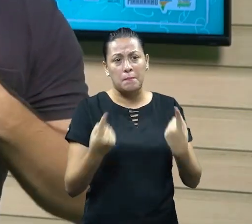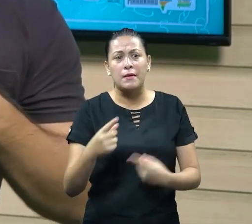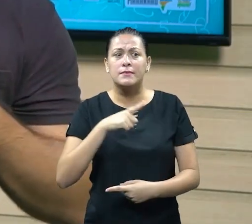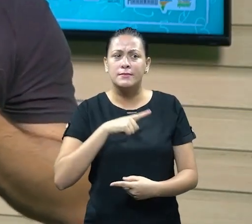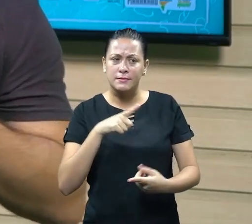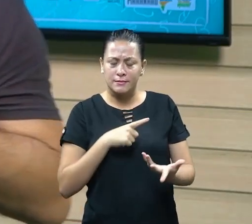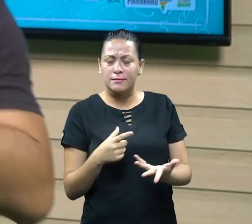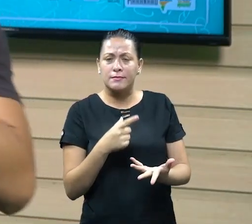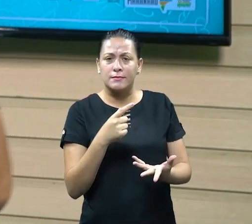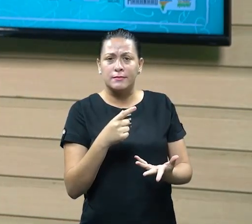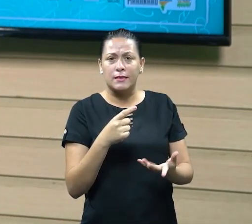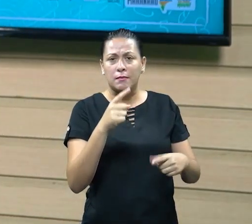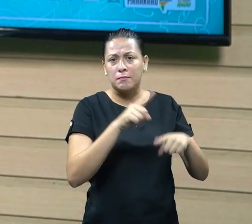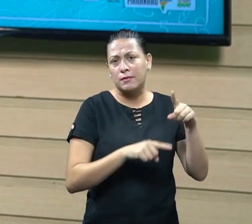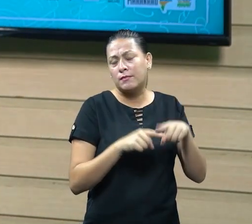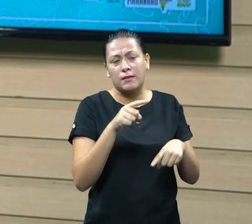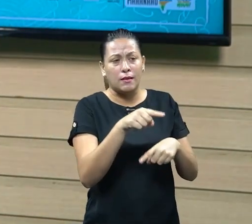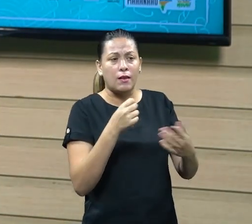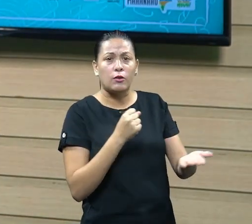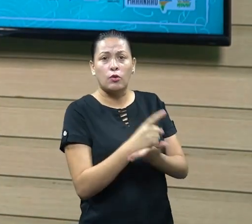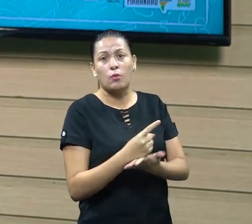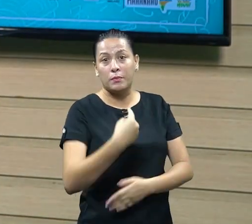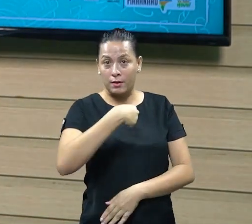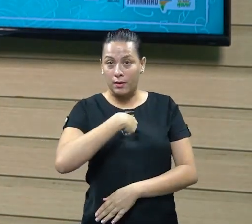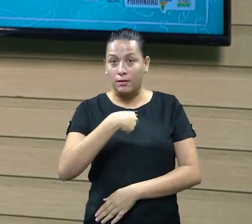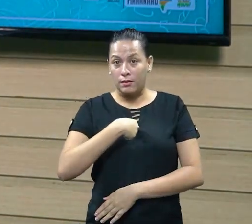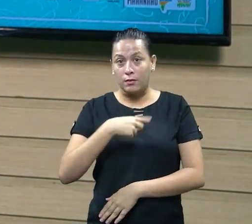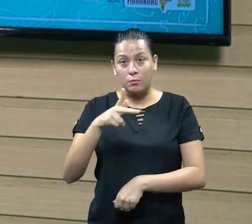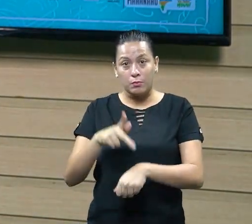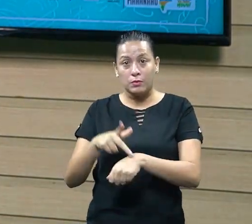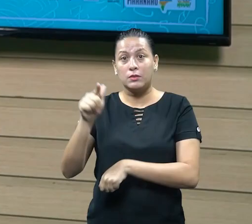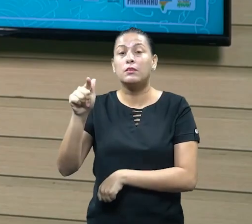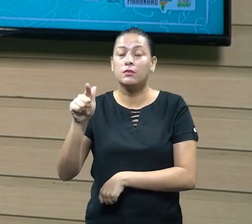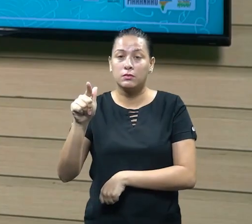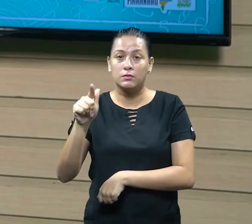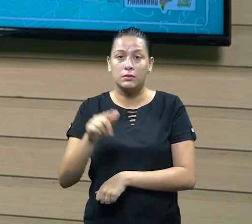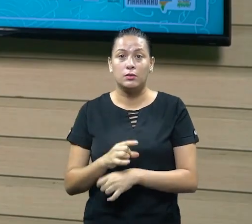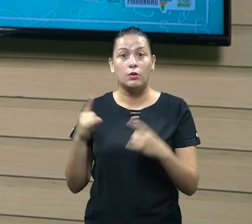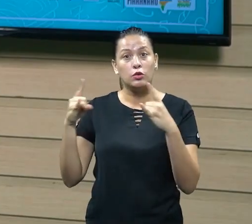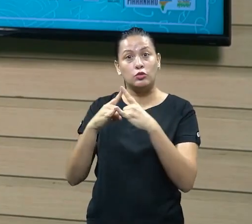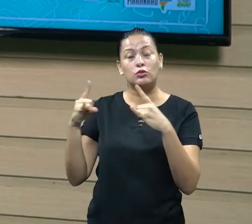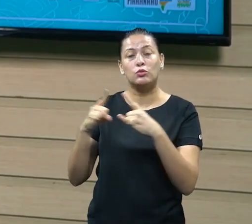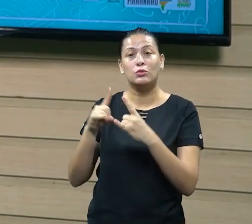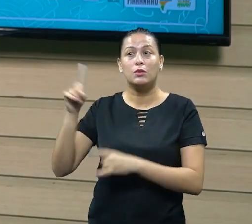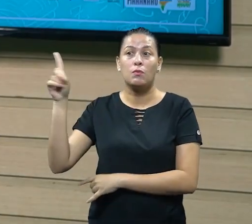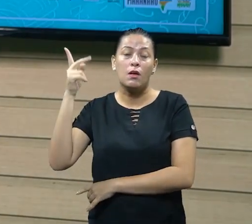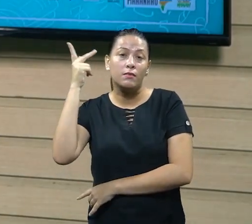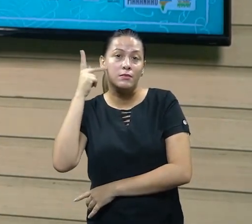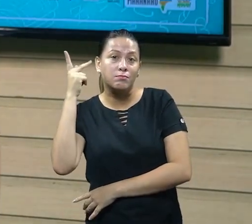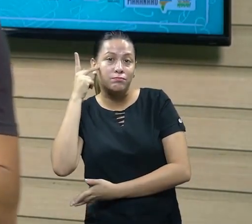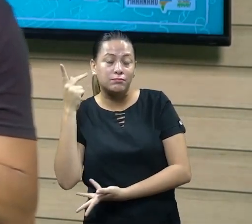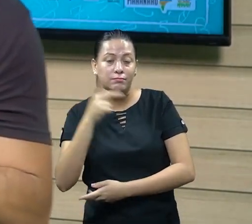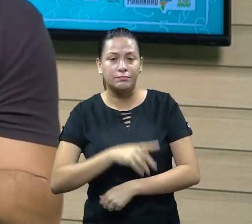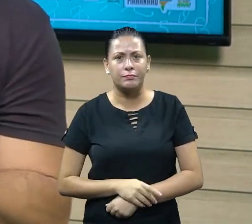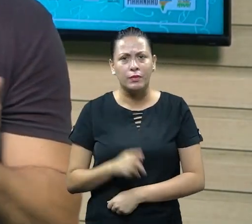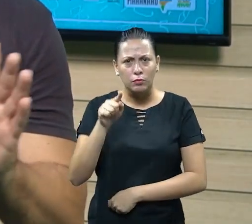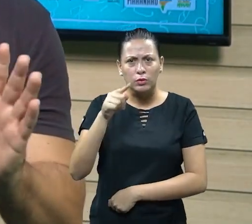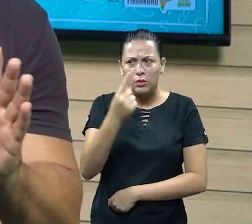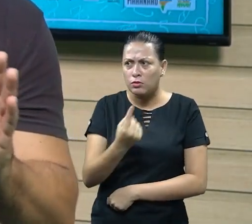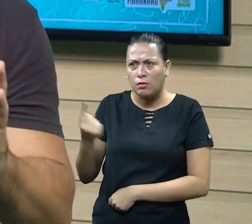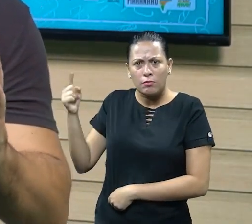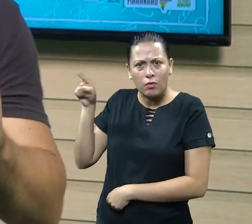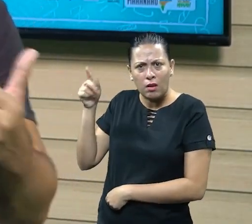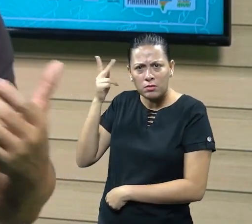Eu sou um exemplo disso, eu fiz uma especialização numa instituição em Santo Amaro, São Paulo. Luiz Guterres, você já pisou em São Paulo?